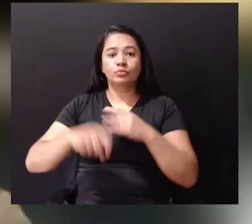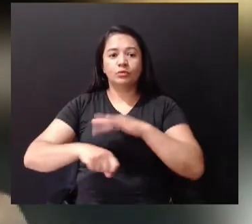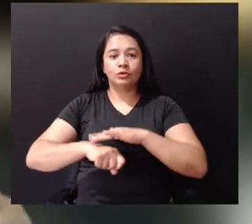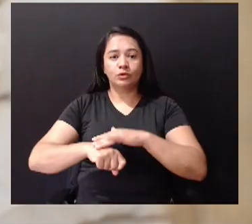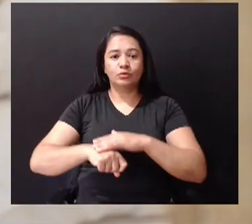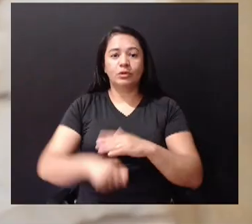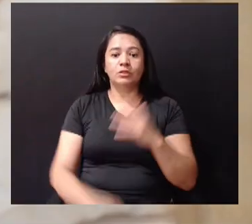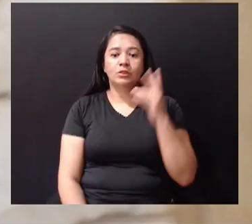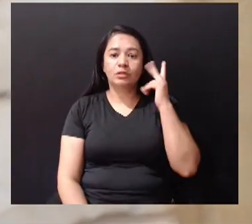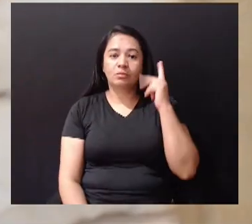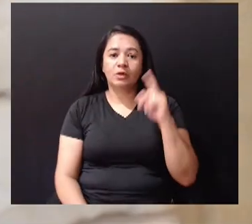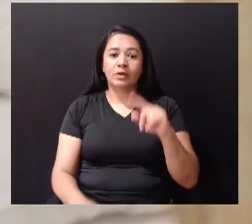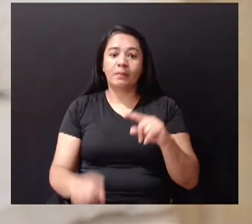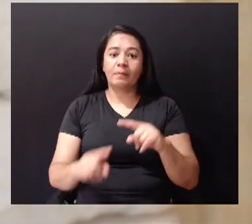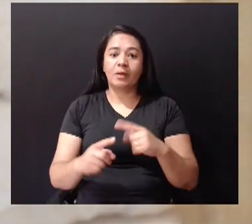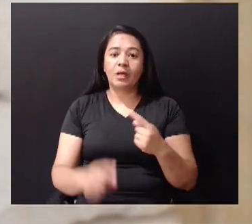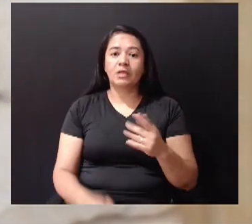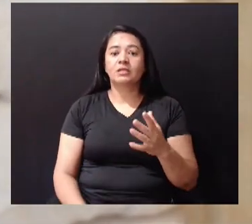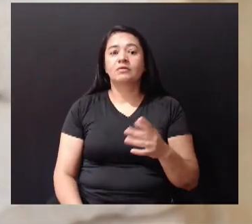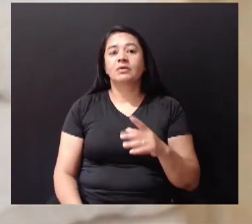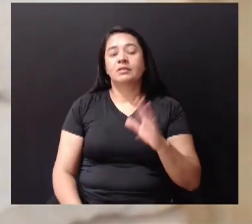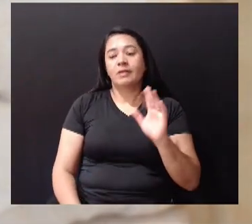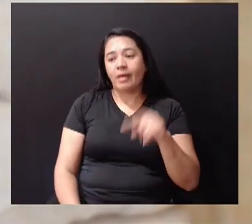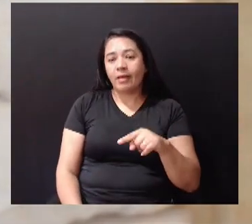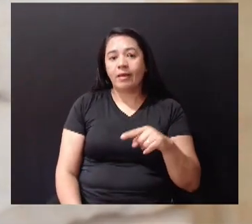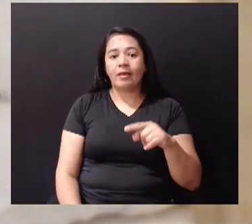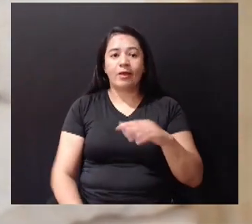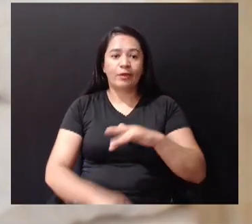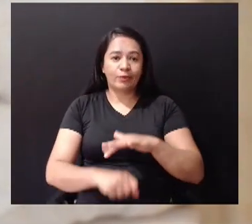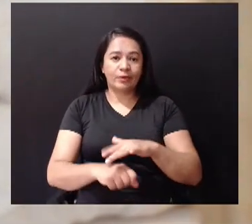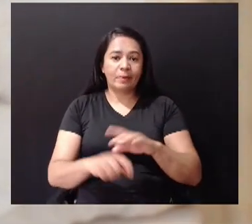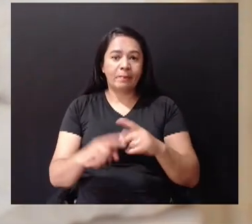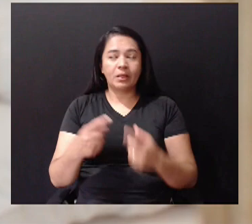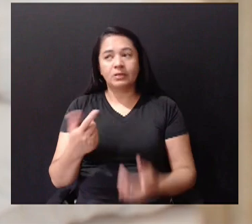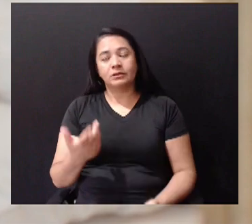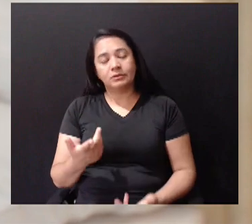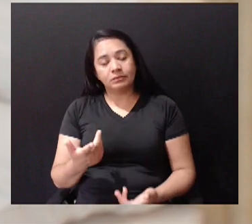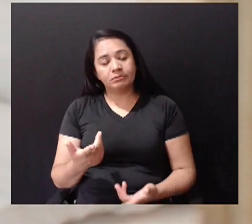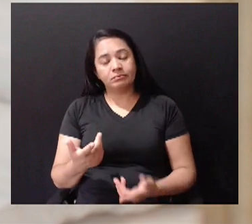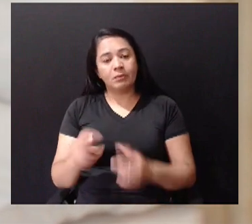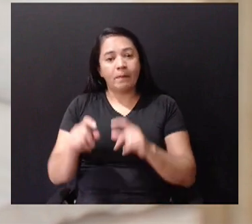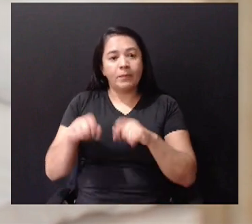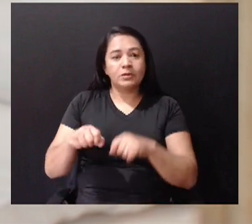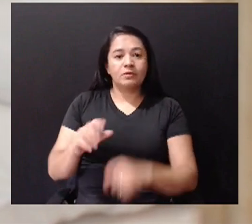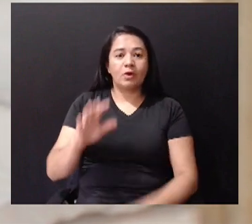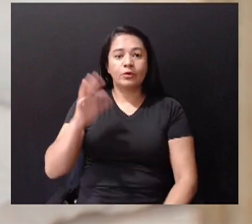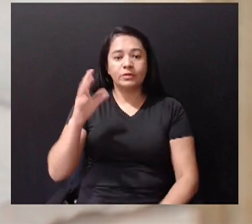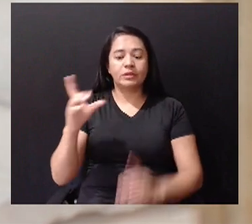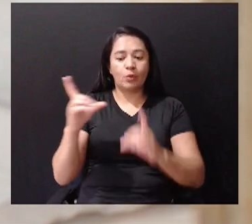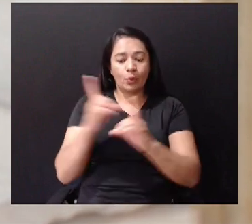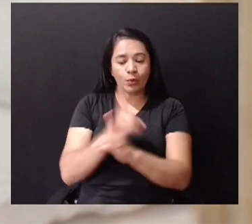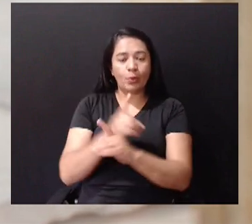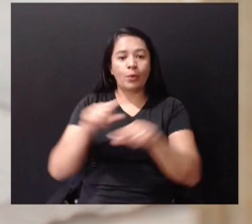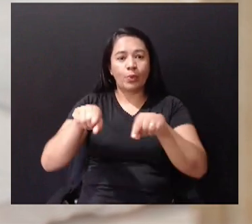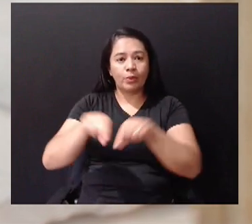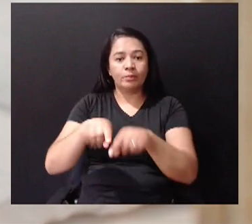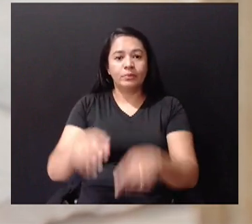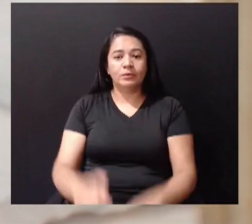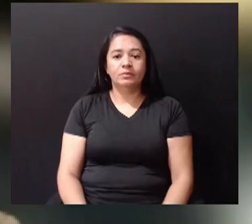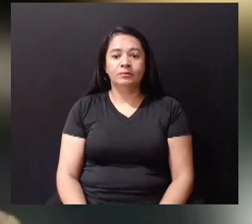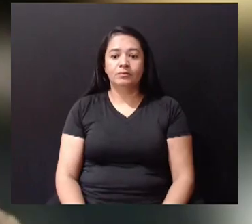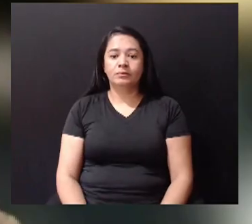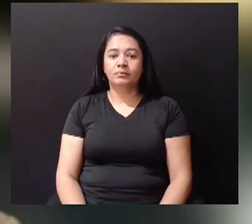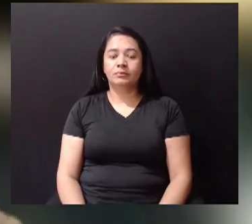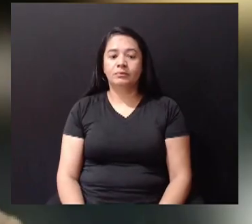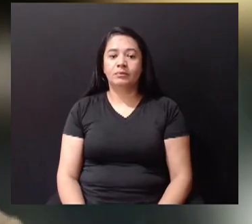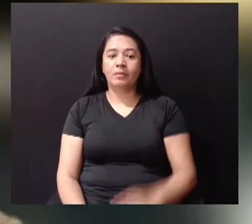será a doença mais corriqueira, mas algumas vezes acontece o diagnóstico de um tumor cerebral, especificamente só saberemos